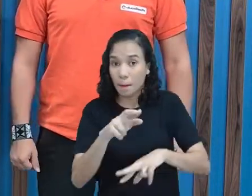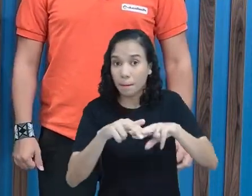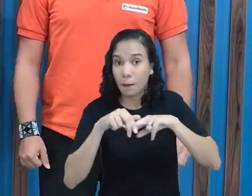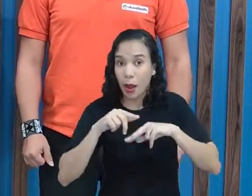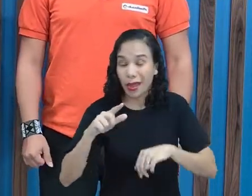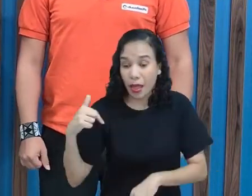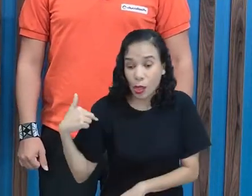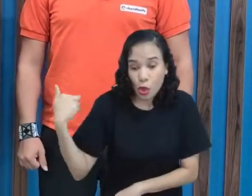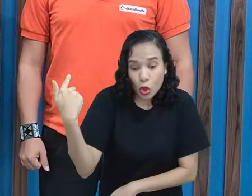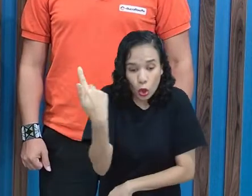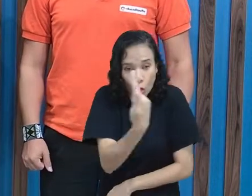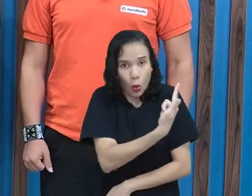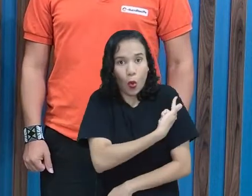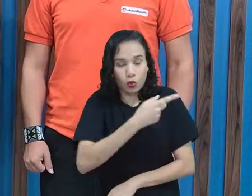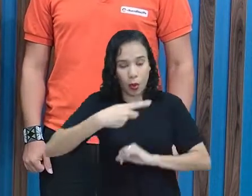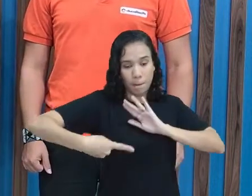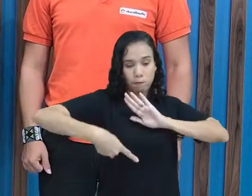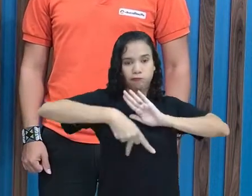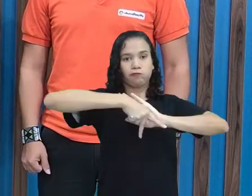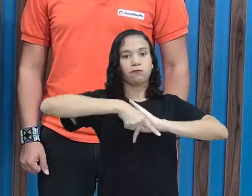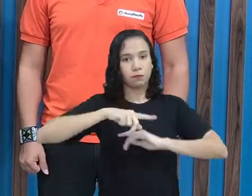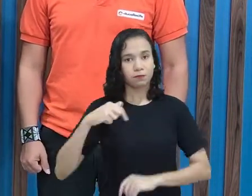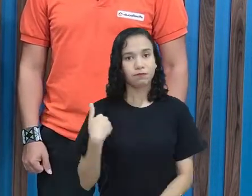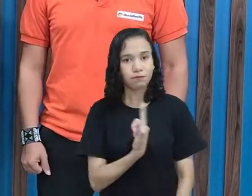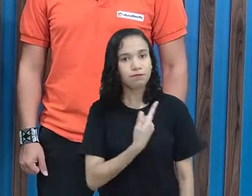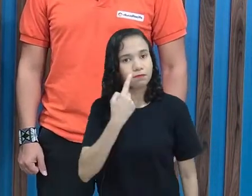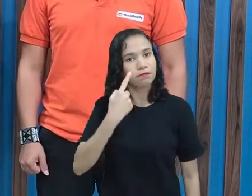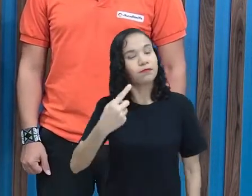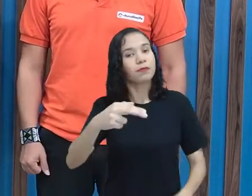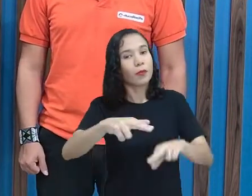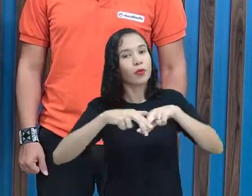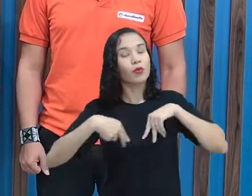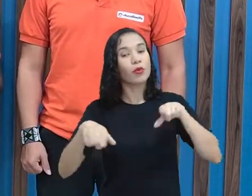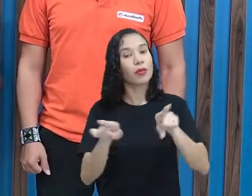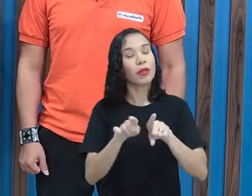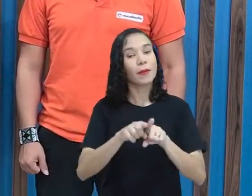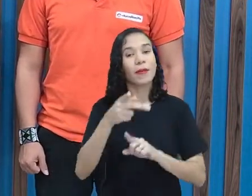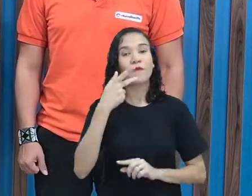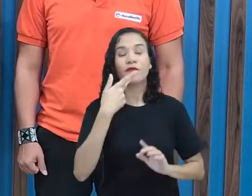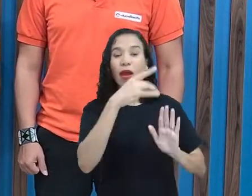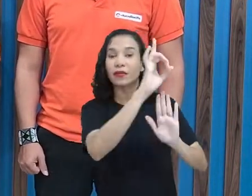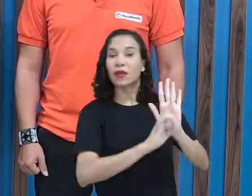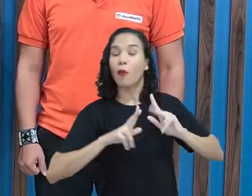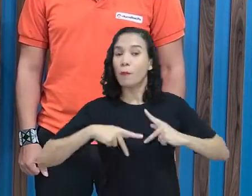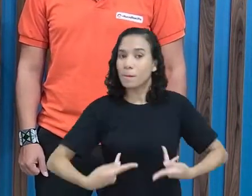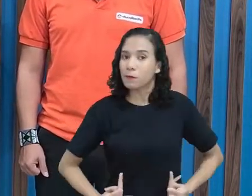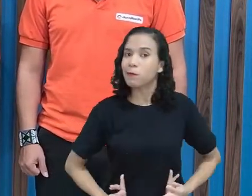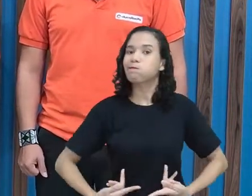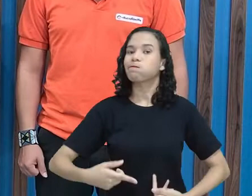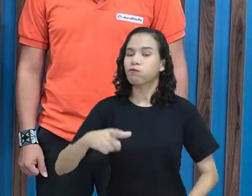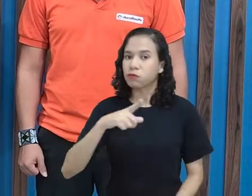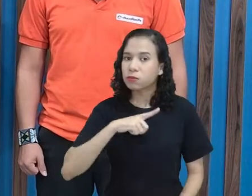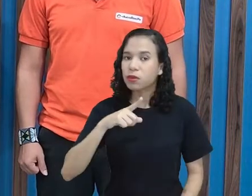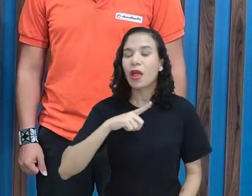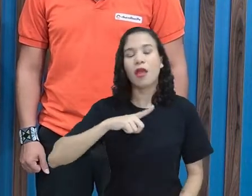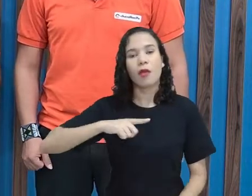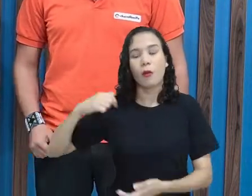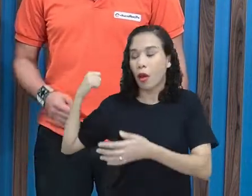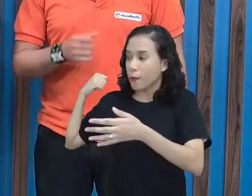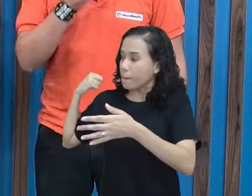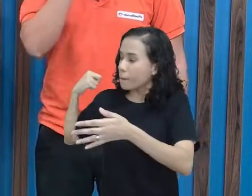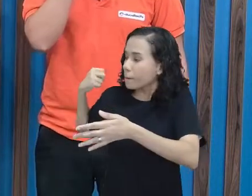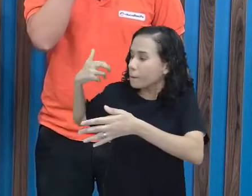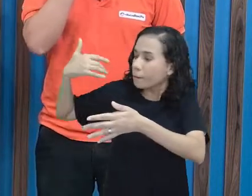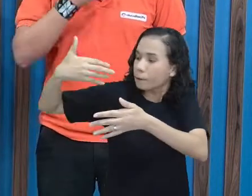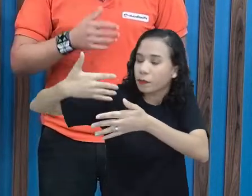direitos humanos é falar em direitos nossos. E falar deles é falar que os direitos humanos, eles têm uma história.